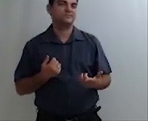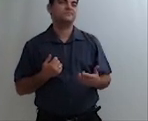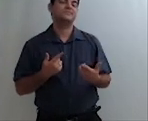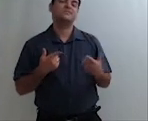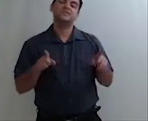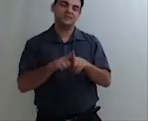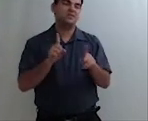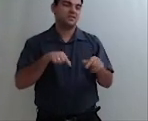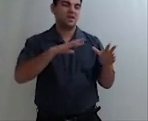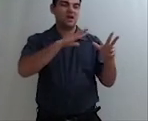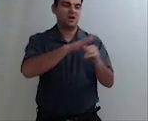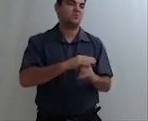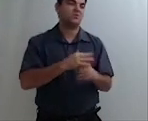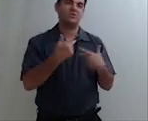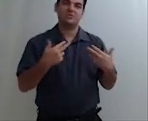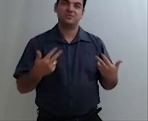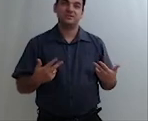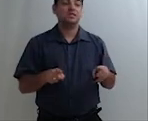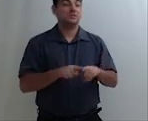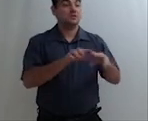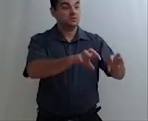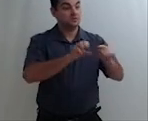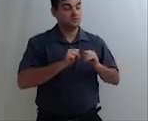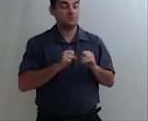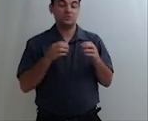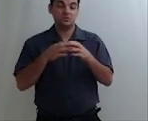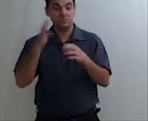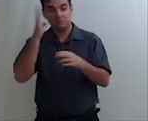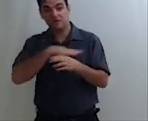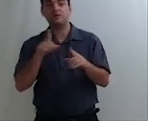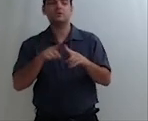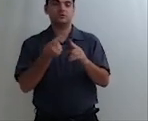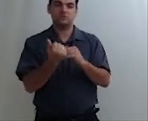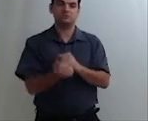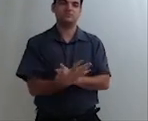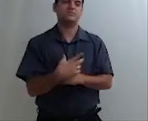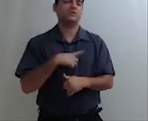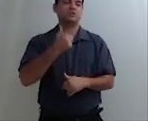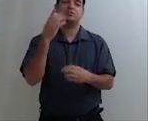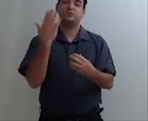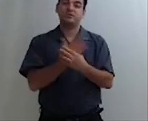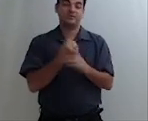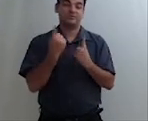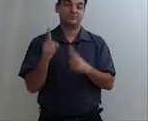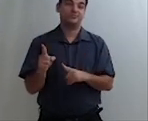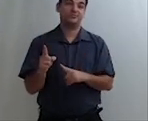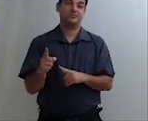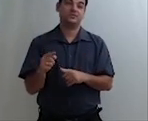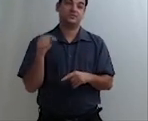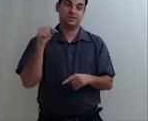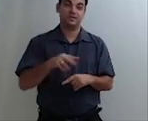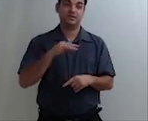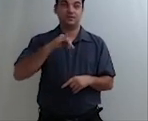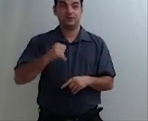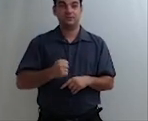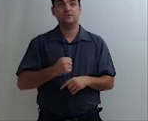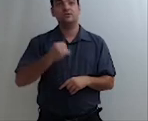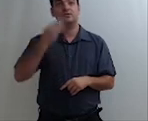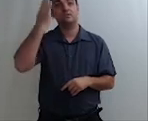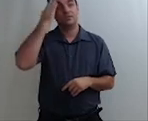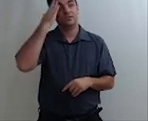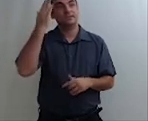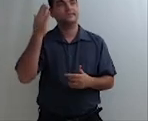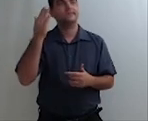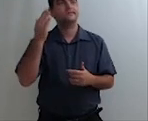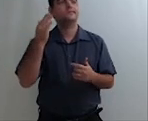carga receptação Associação criminosa e lavagem de dinheiro segundo entendimento dessa casa existência de maus antecedentes a